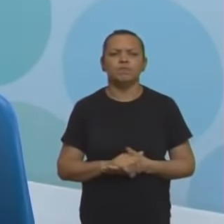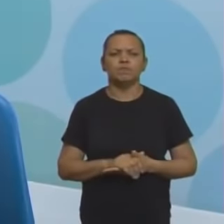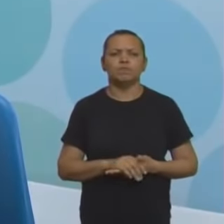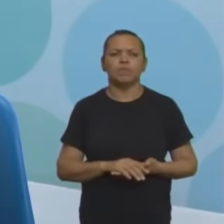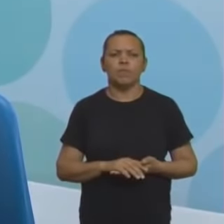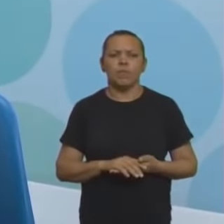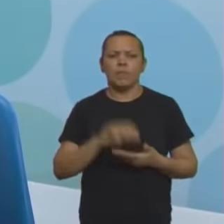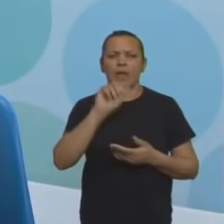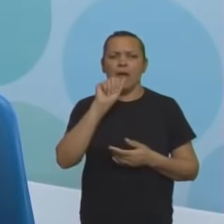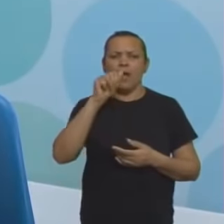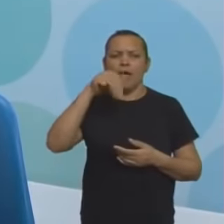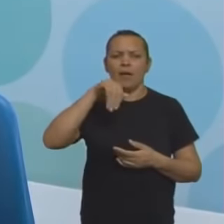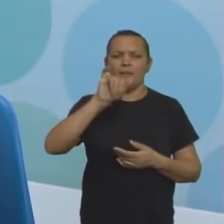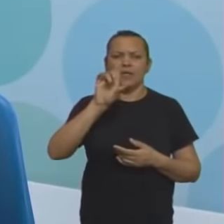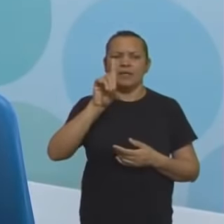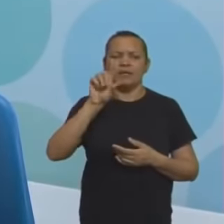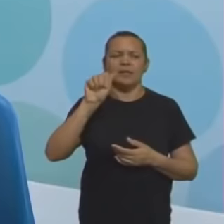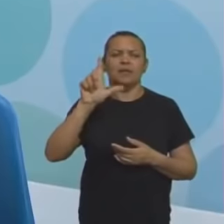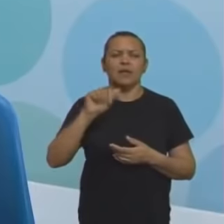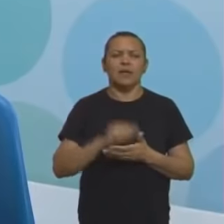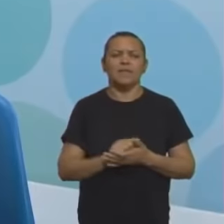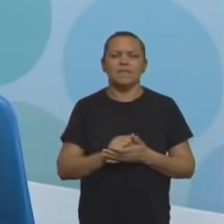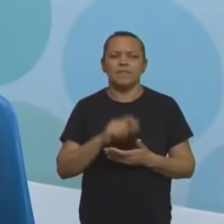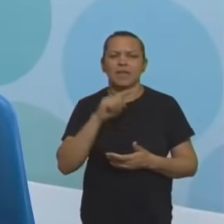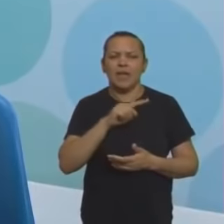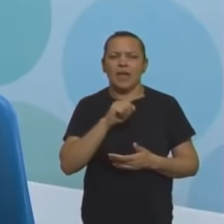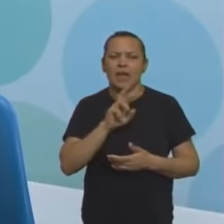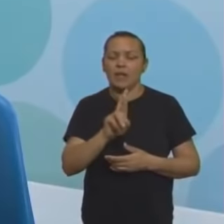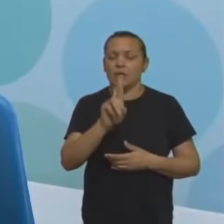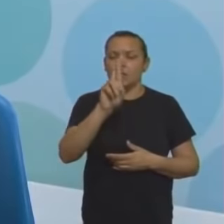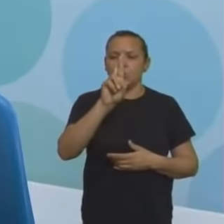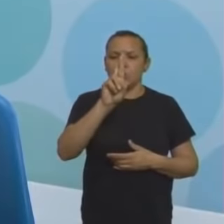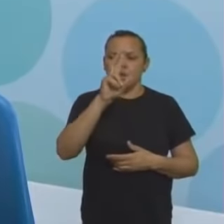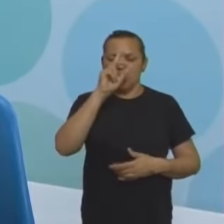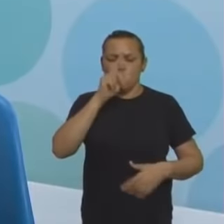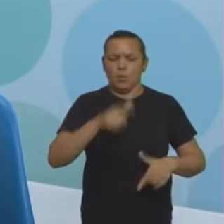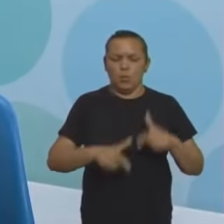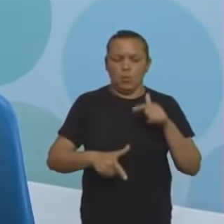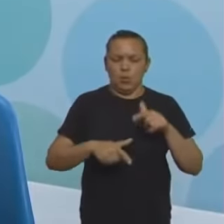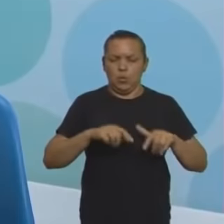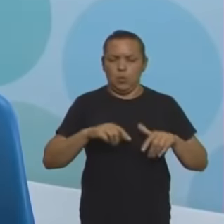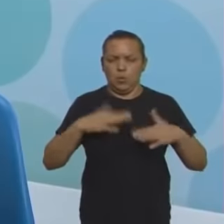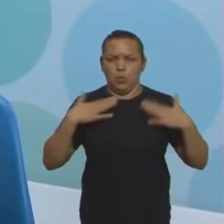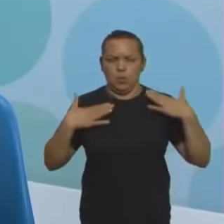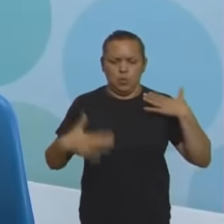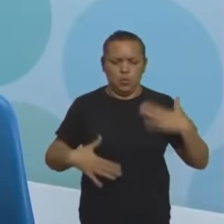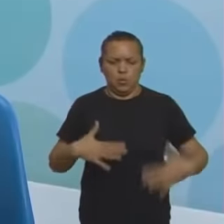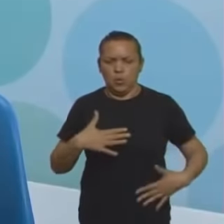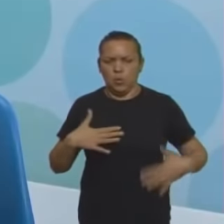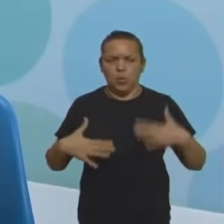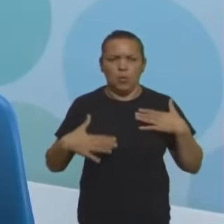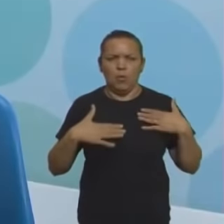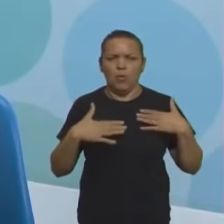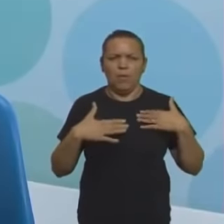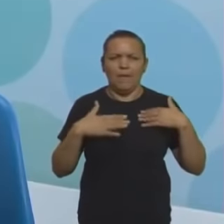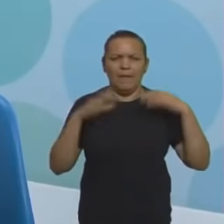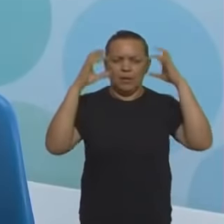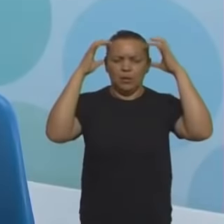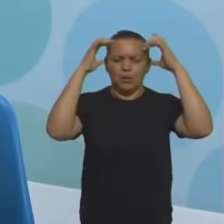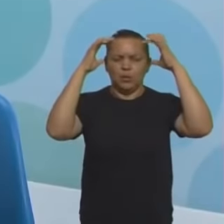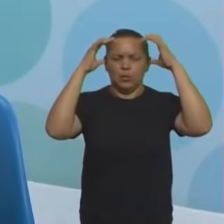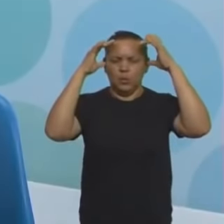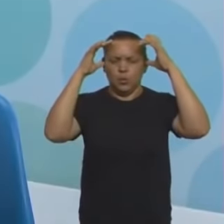A amígdala de Janete estava assumindo o controle e seu córtex